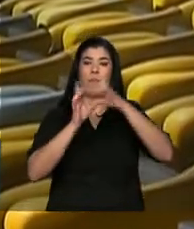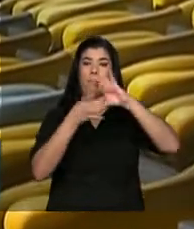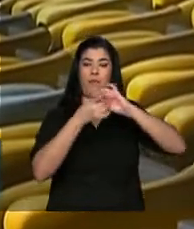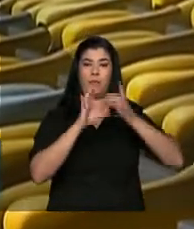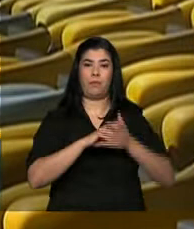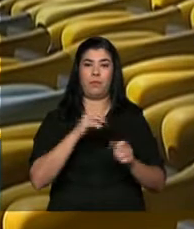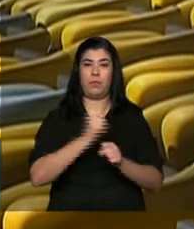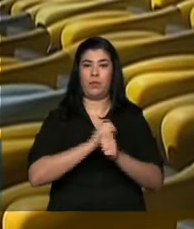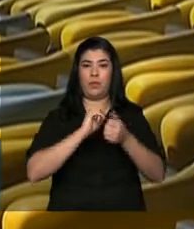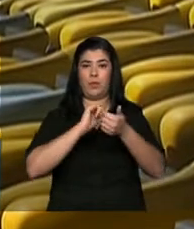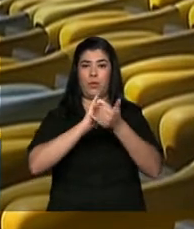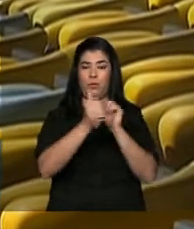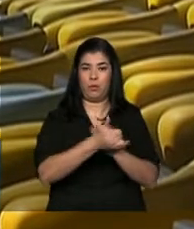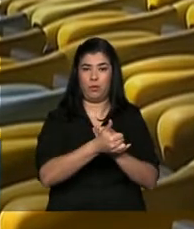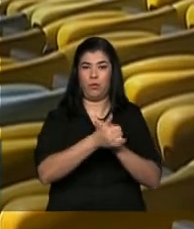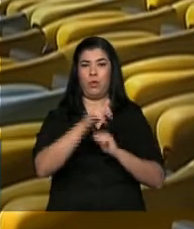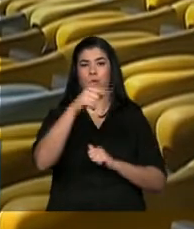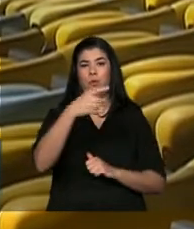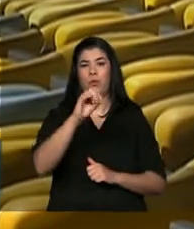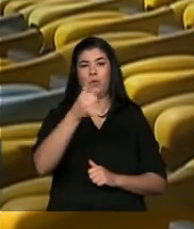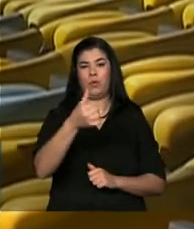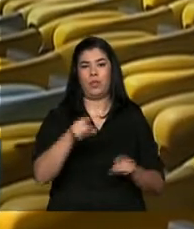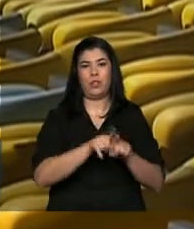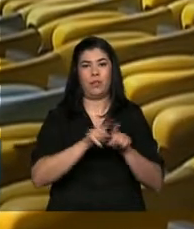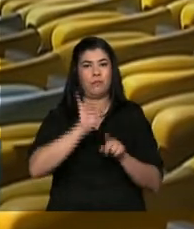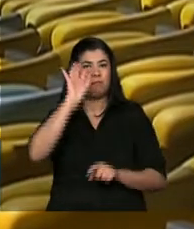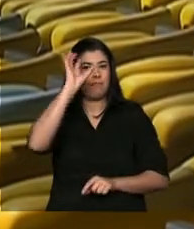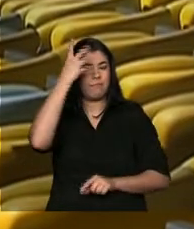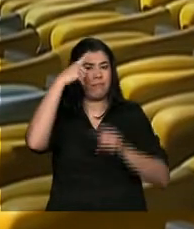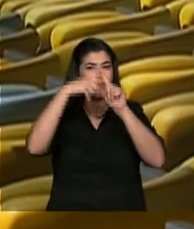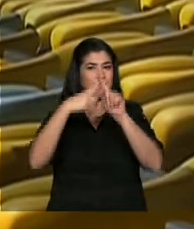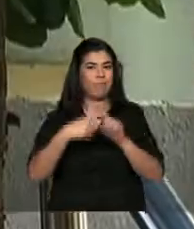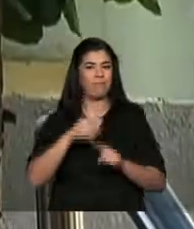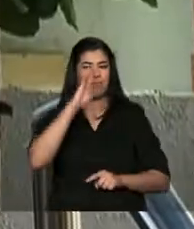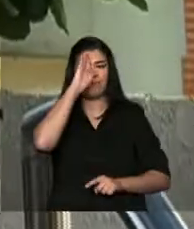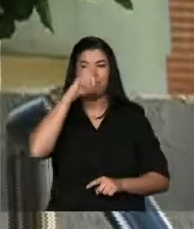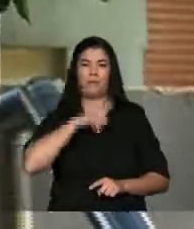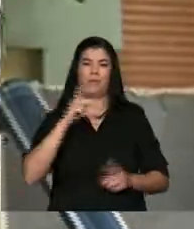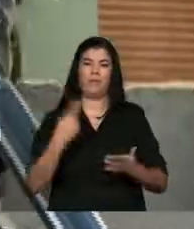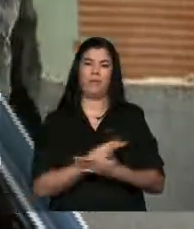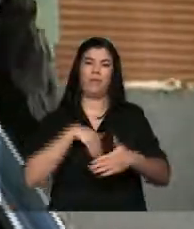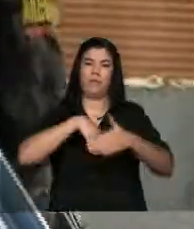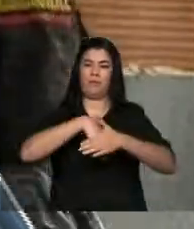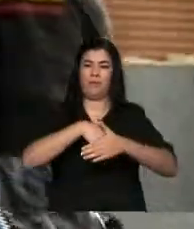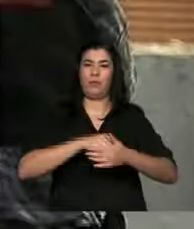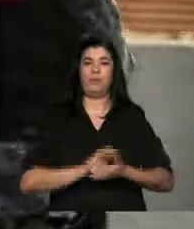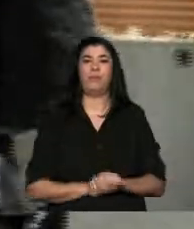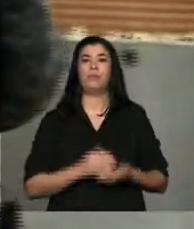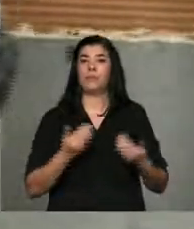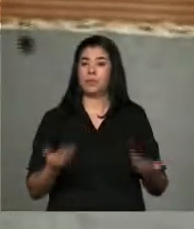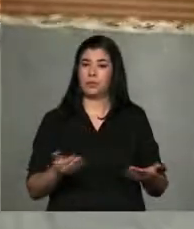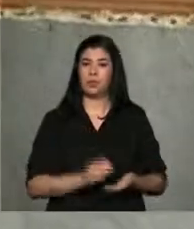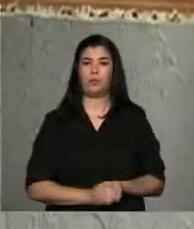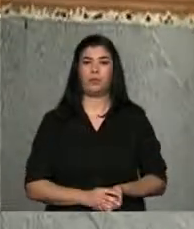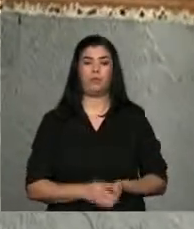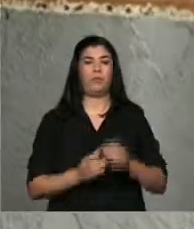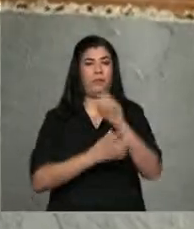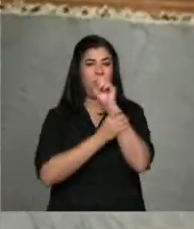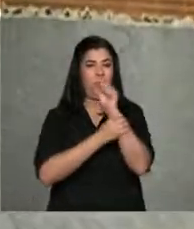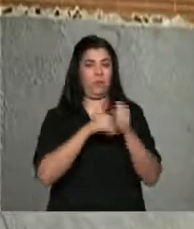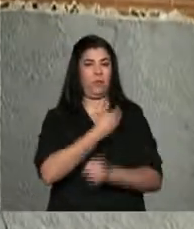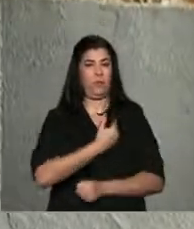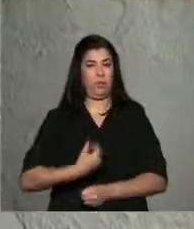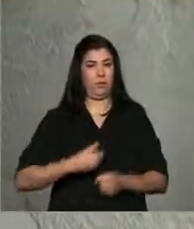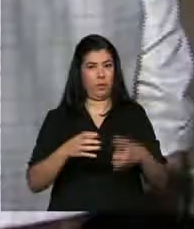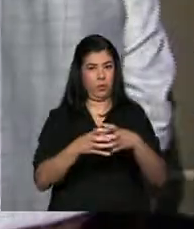disso, vai sediar as partidas decisivas do Torneio Olímpico de Futebol. A Força Nacional de Segurança Pública é uma cooperação criada